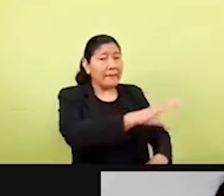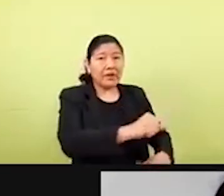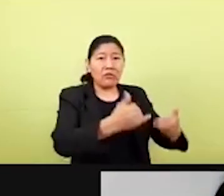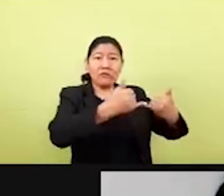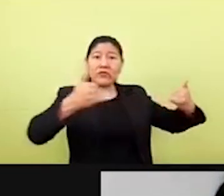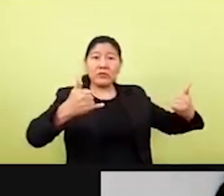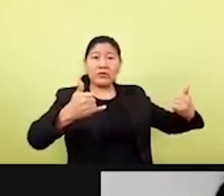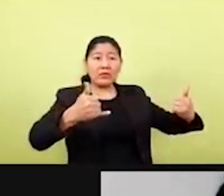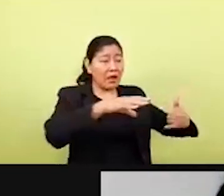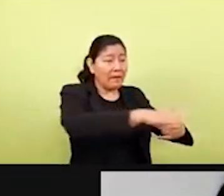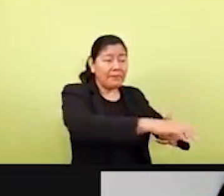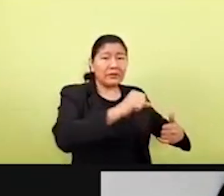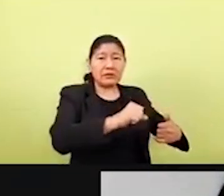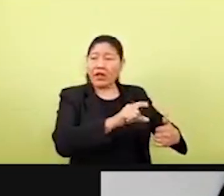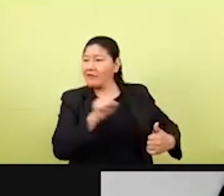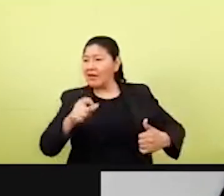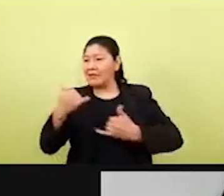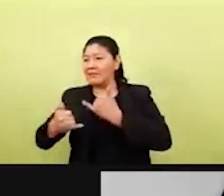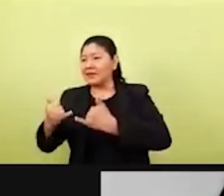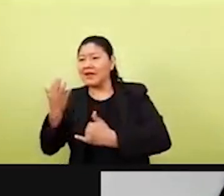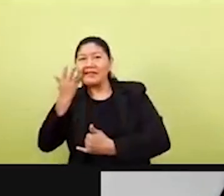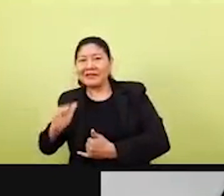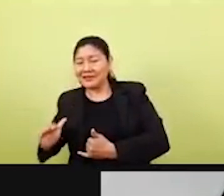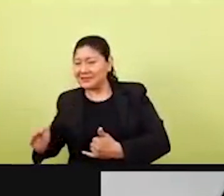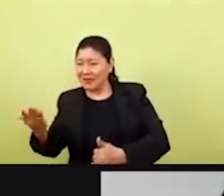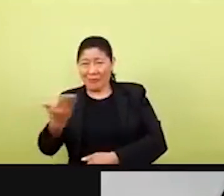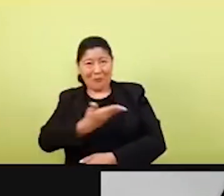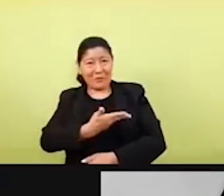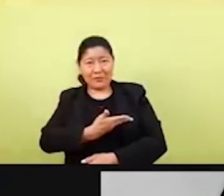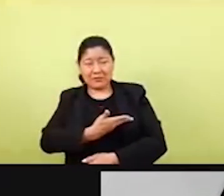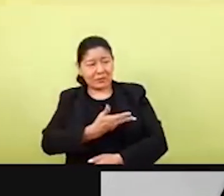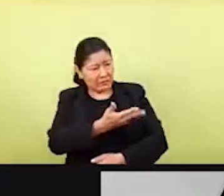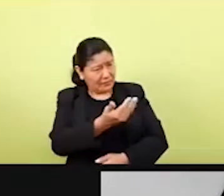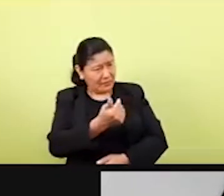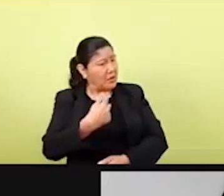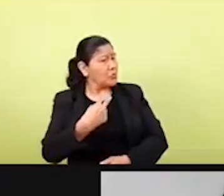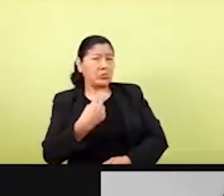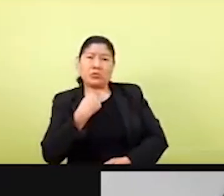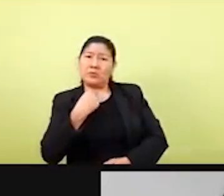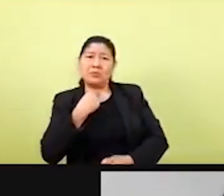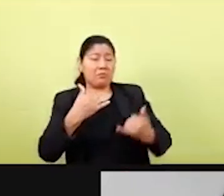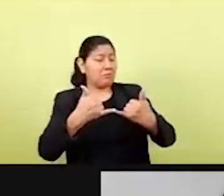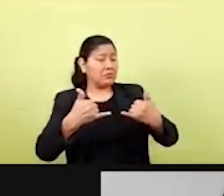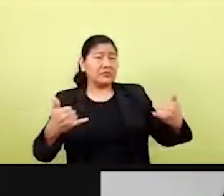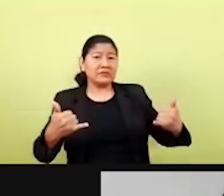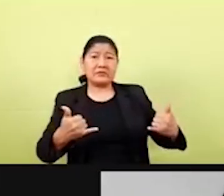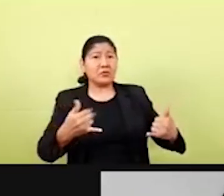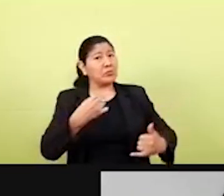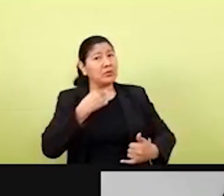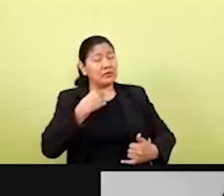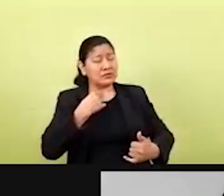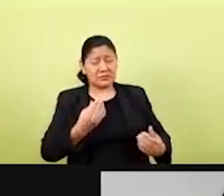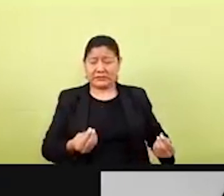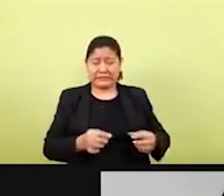outra criança com aquele fio. E aí a gente falou, não, isso não é brinquedo, você pode machucar alguém com isso, né, vamos tirar esse,